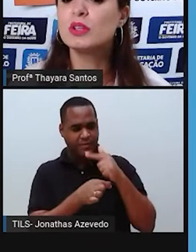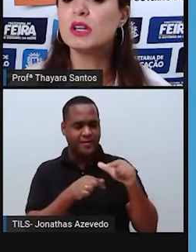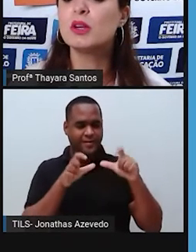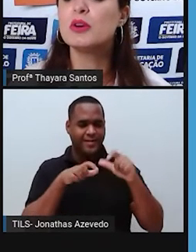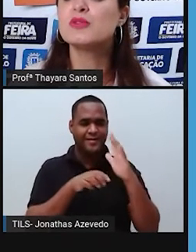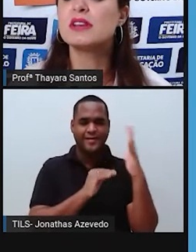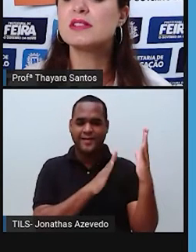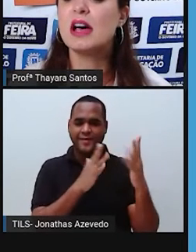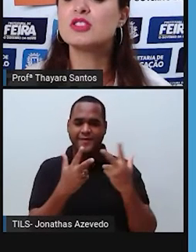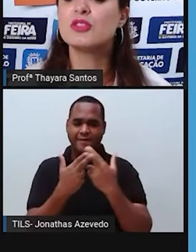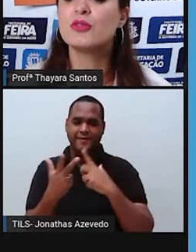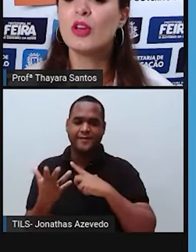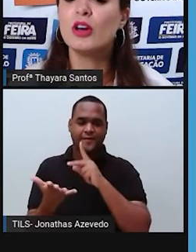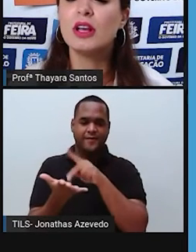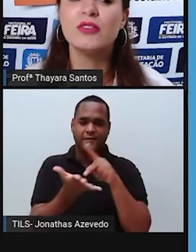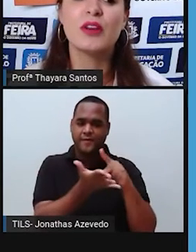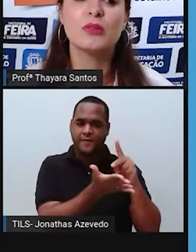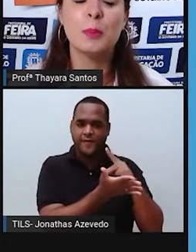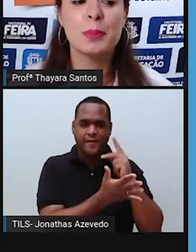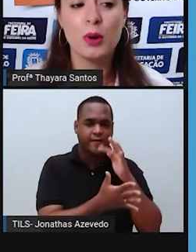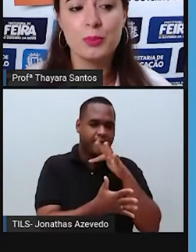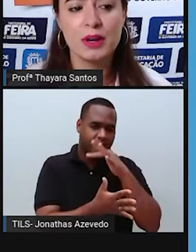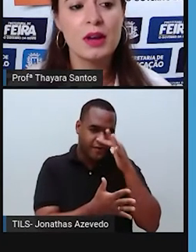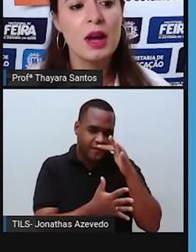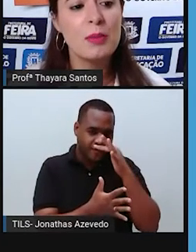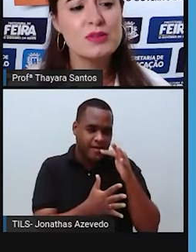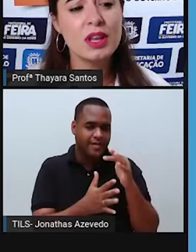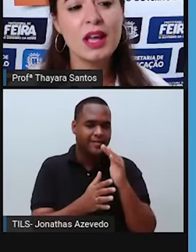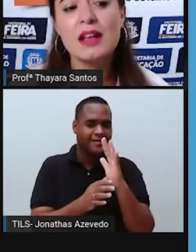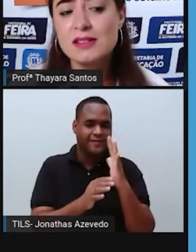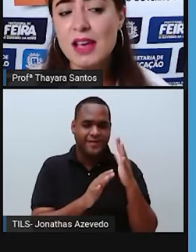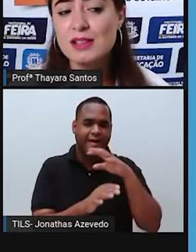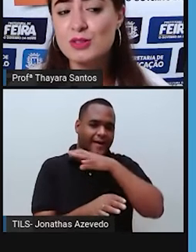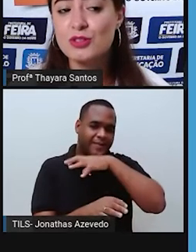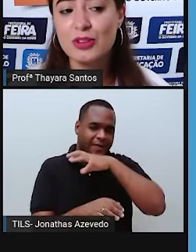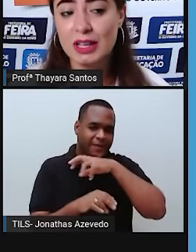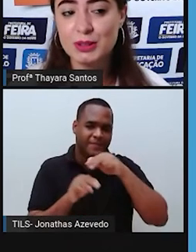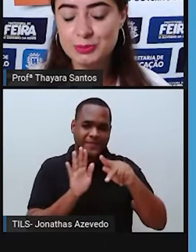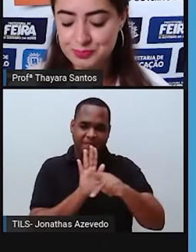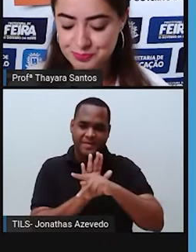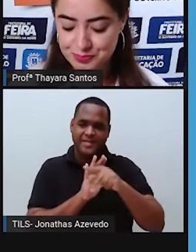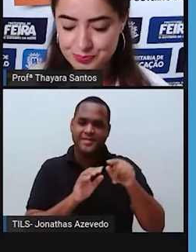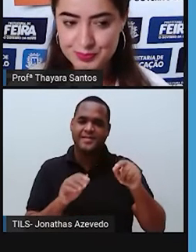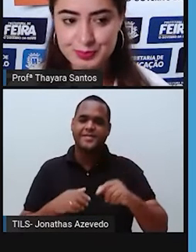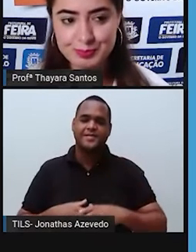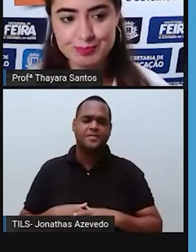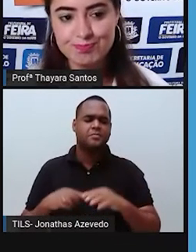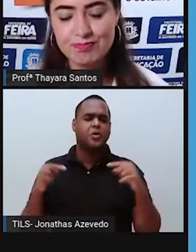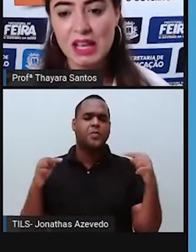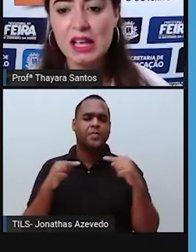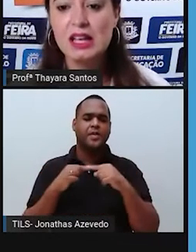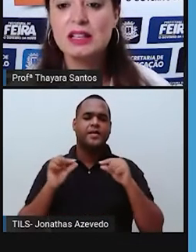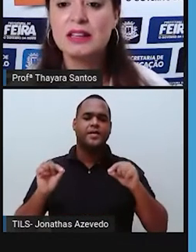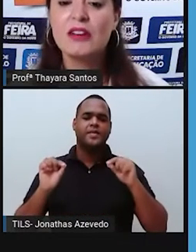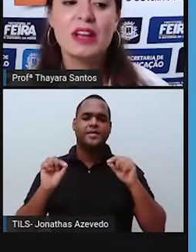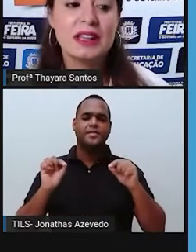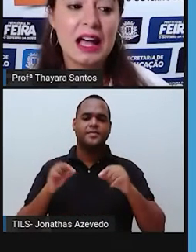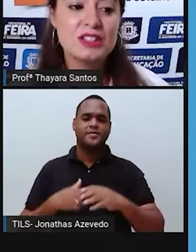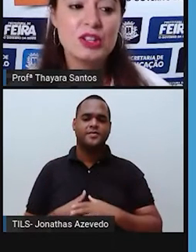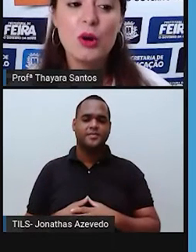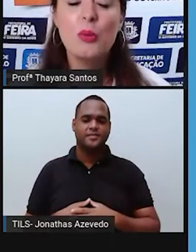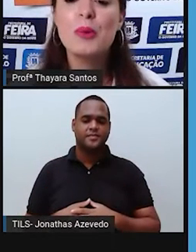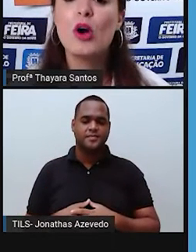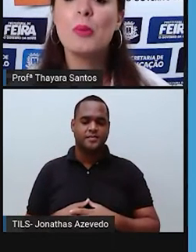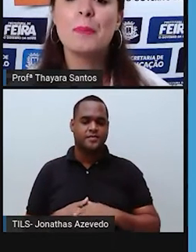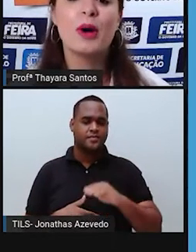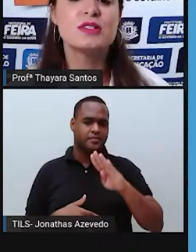resultando em uma diversidade de flora e fauna própria. Mas o que quer dizer isso de fato? Na verdade,